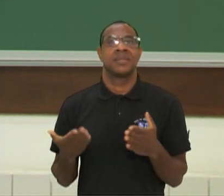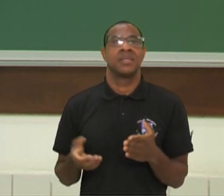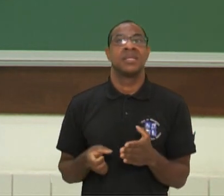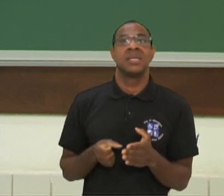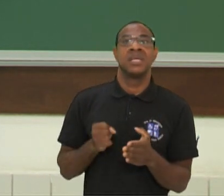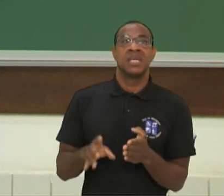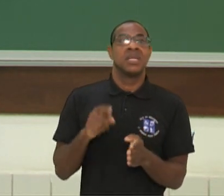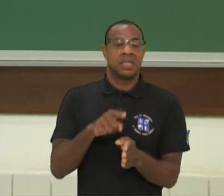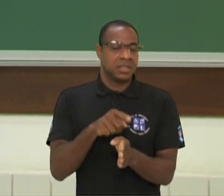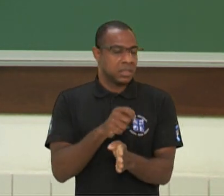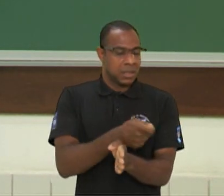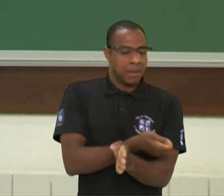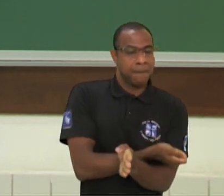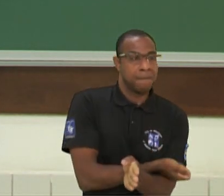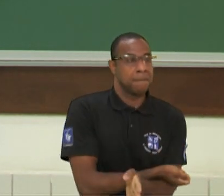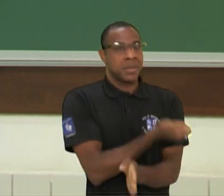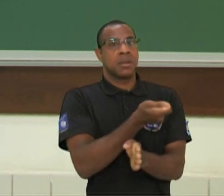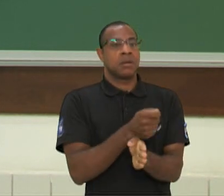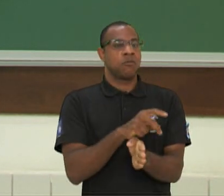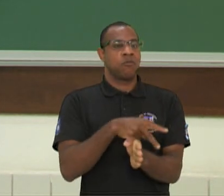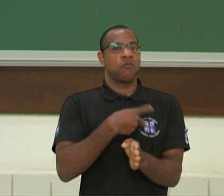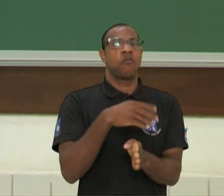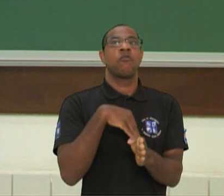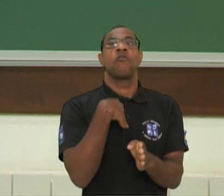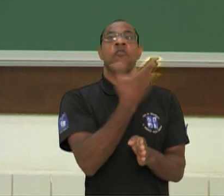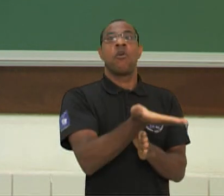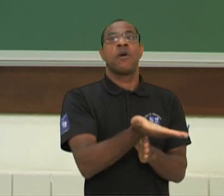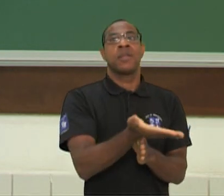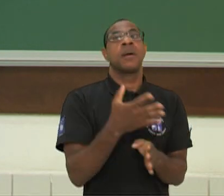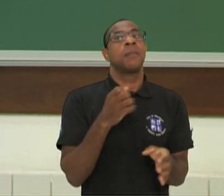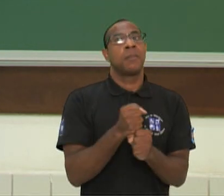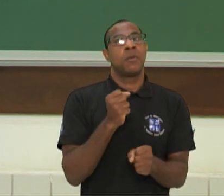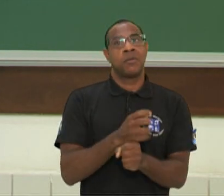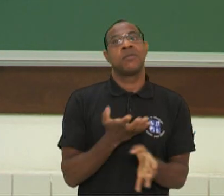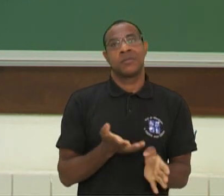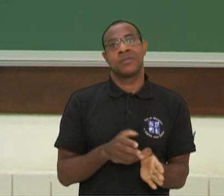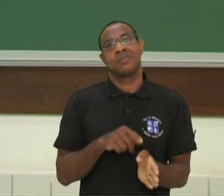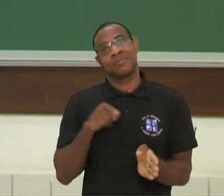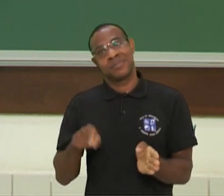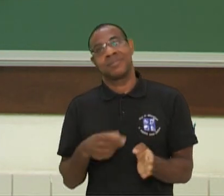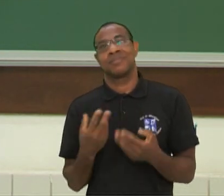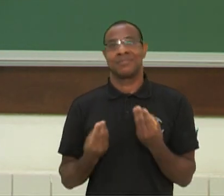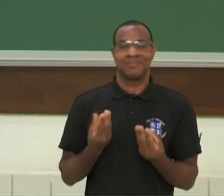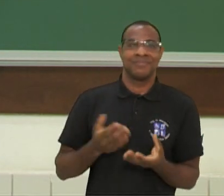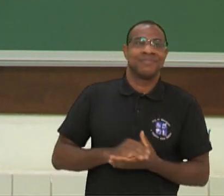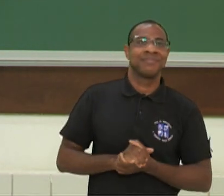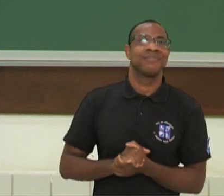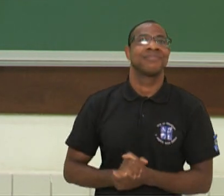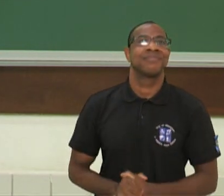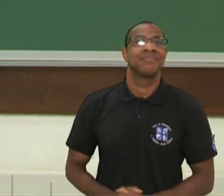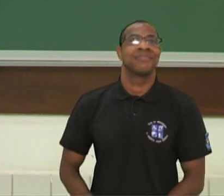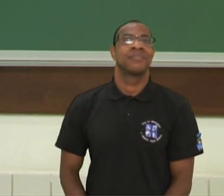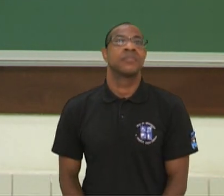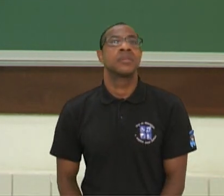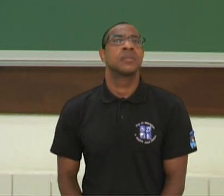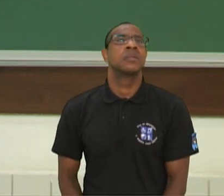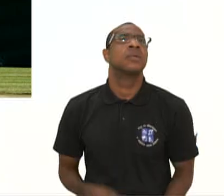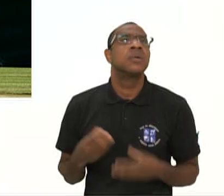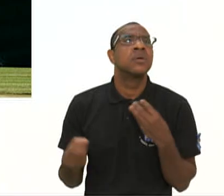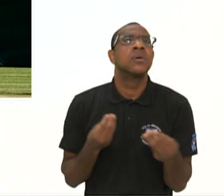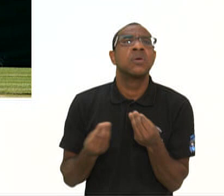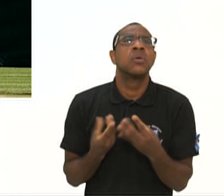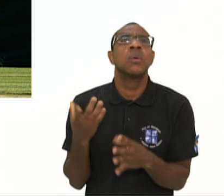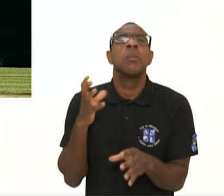para fora ou bata na rede, o ponto vai para o meu adversário. E como funciona o sistema